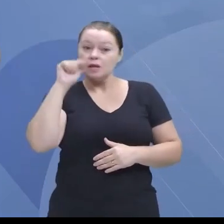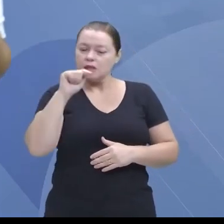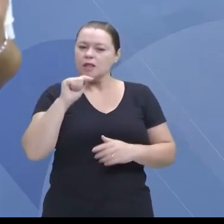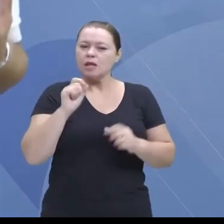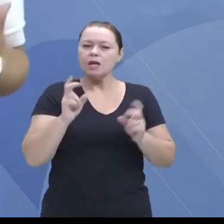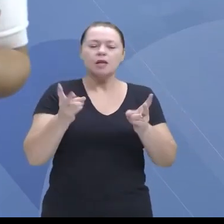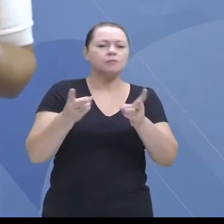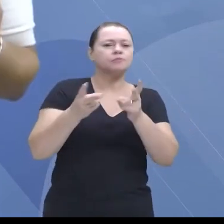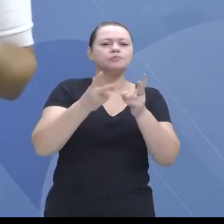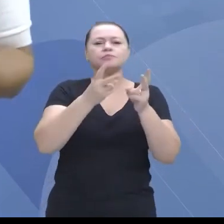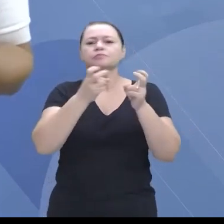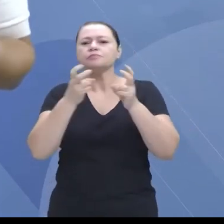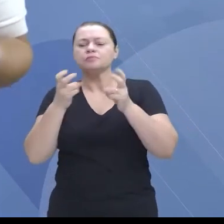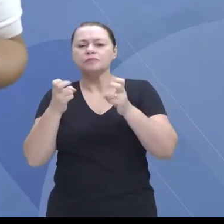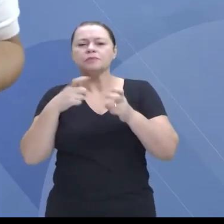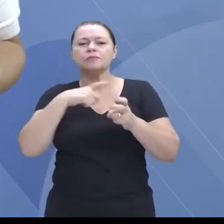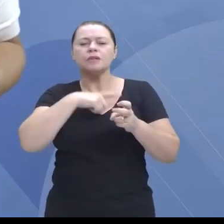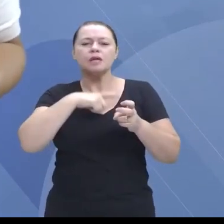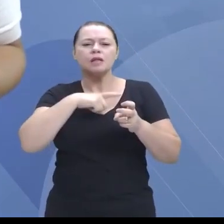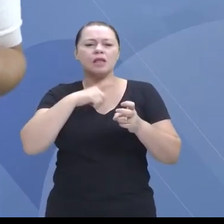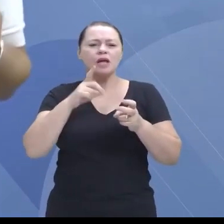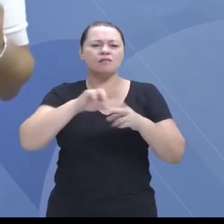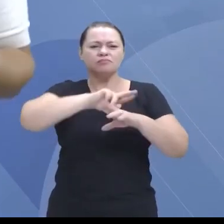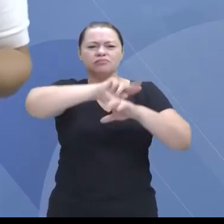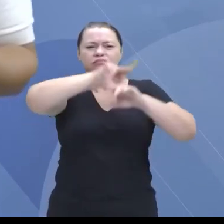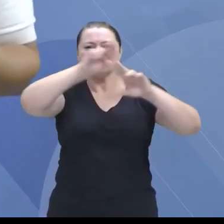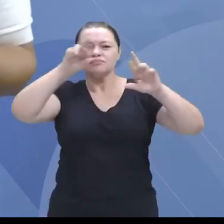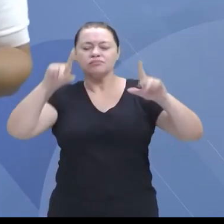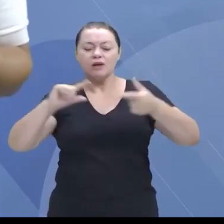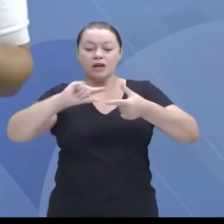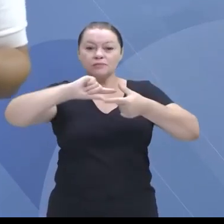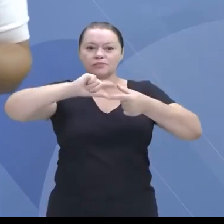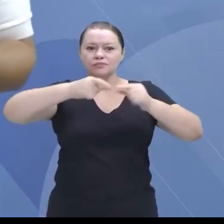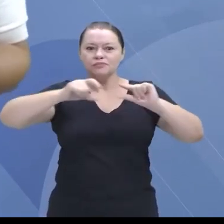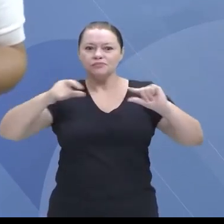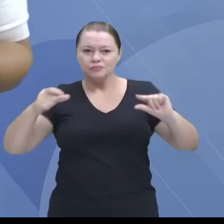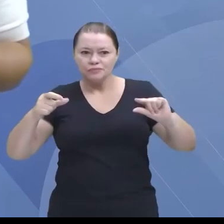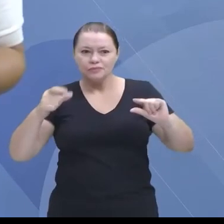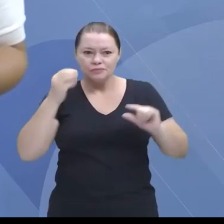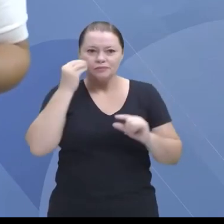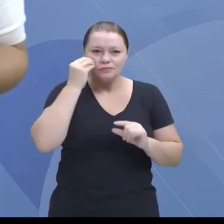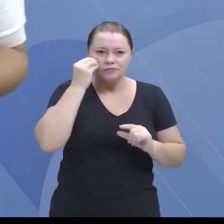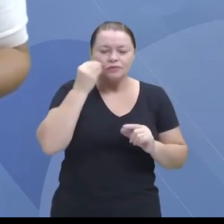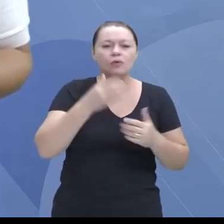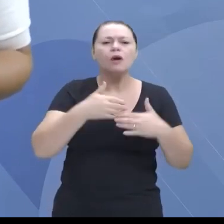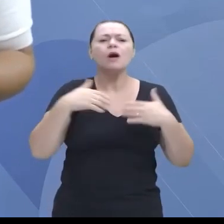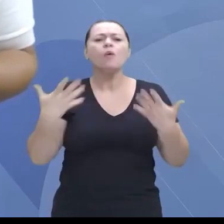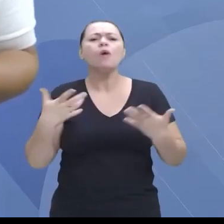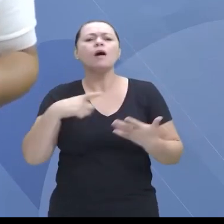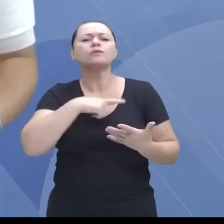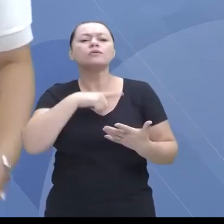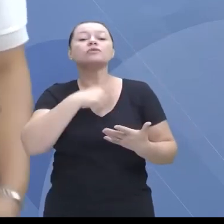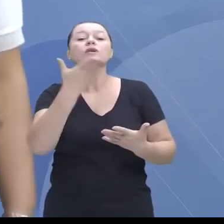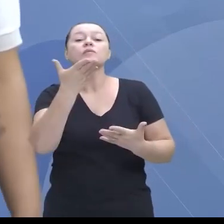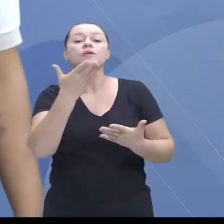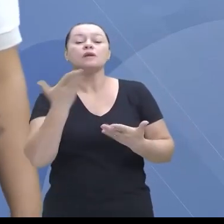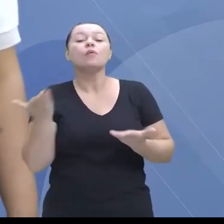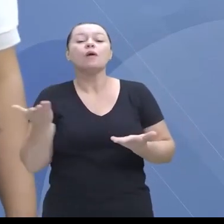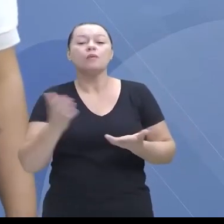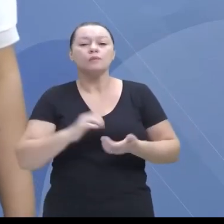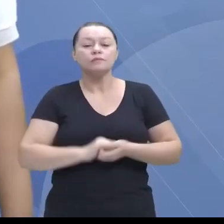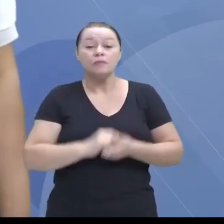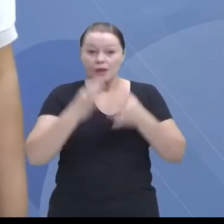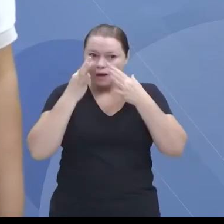formas geométricas, essas figuras planas. Vocês podem dizer quais são?